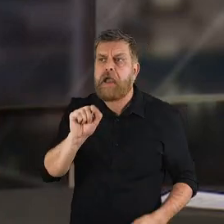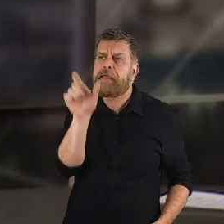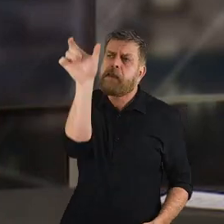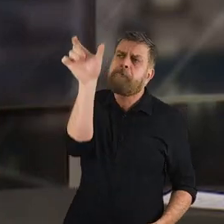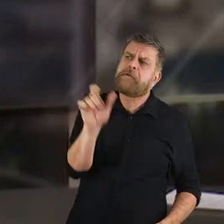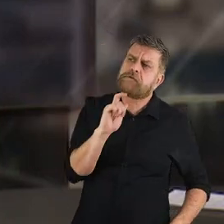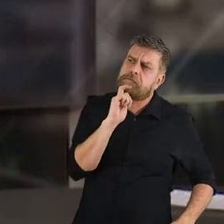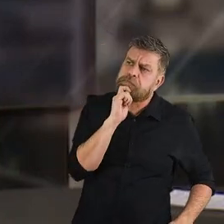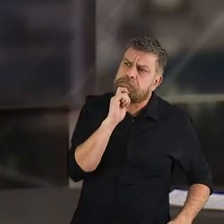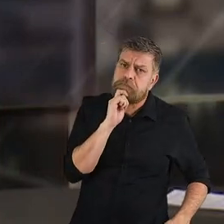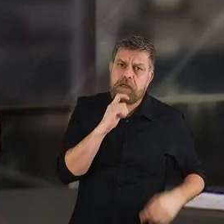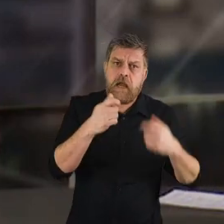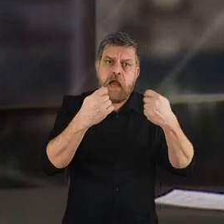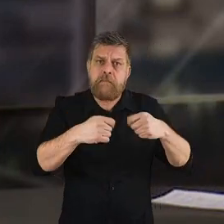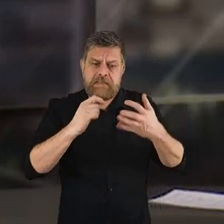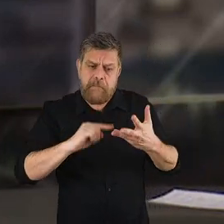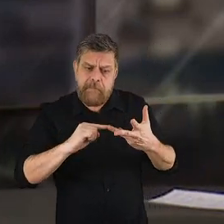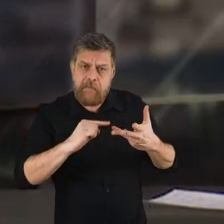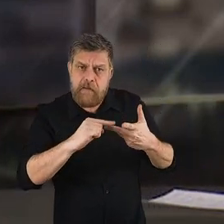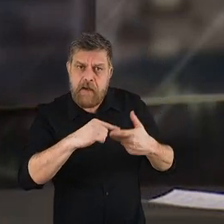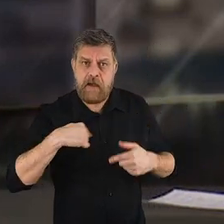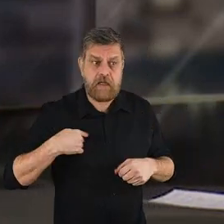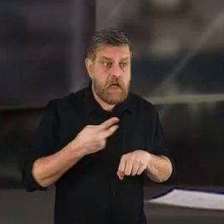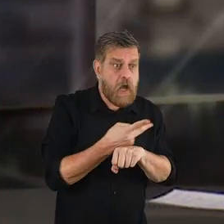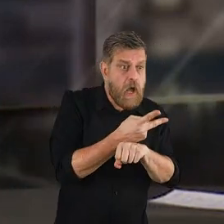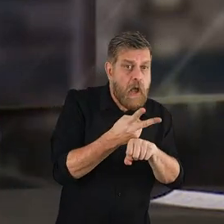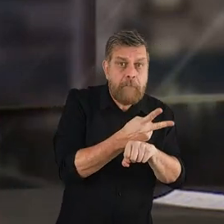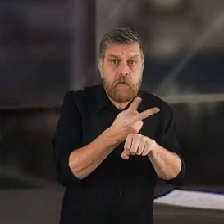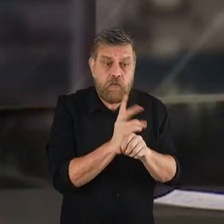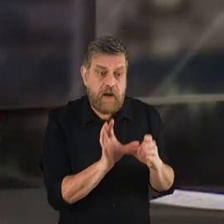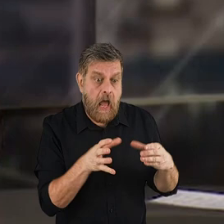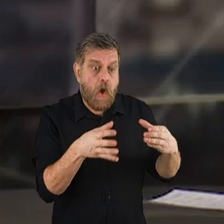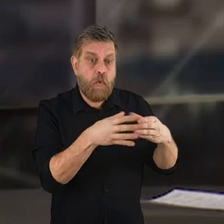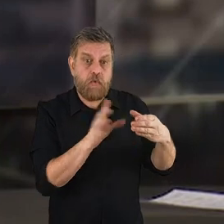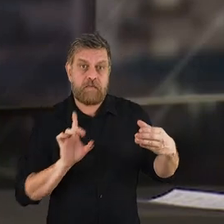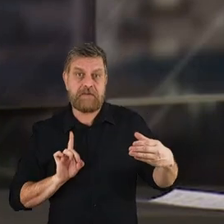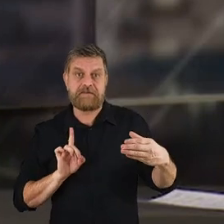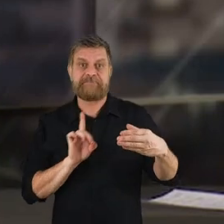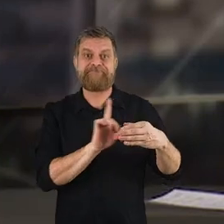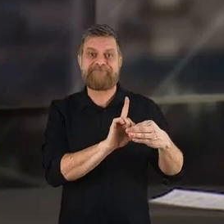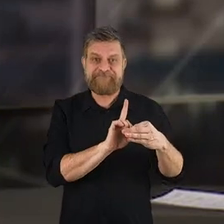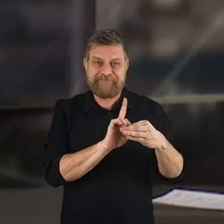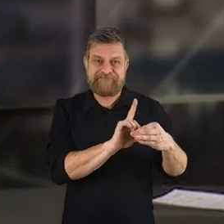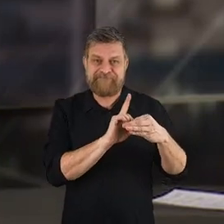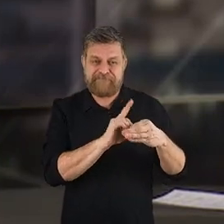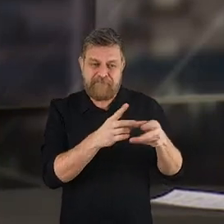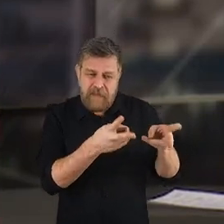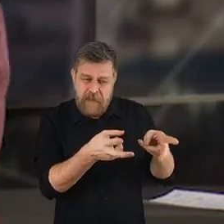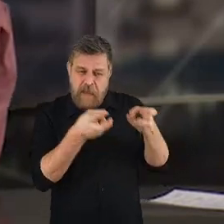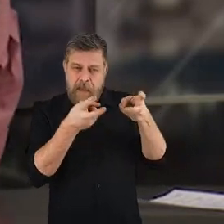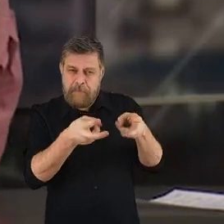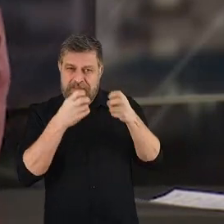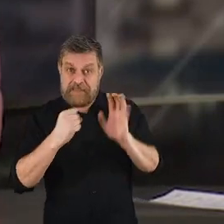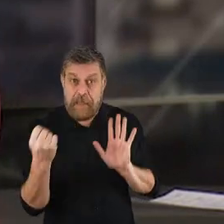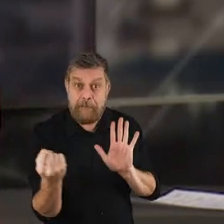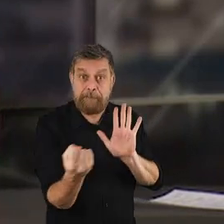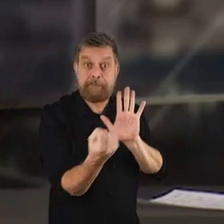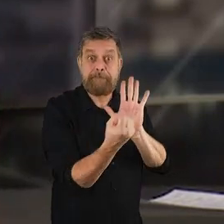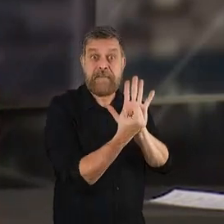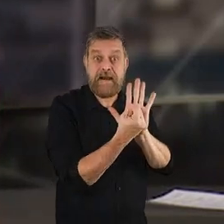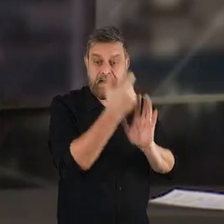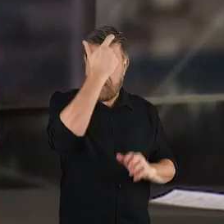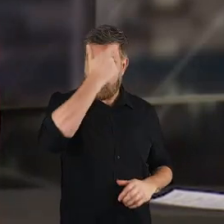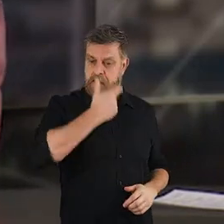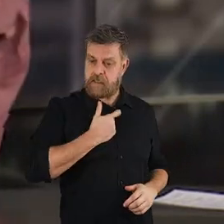quem, sobre a necessidade obsessiva de procurar bandeiras, de procurar sinais, marcas